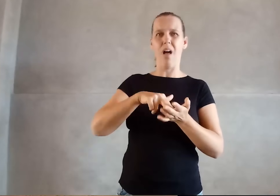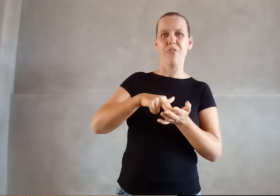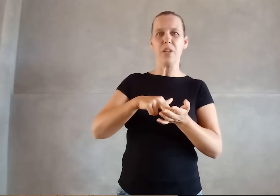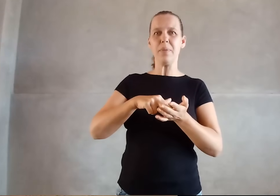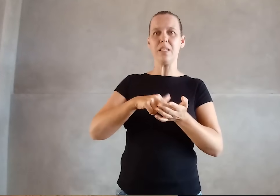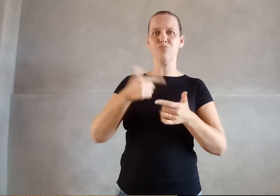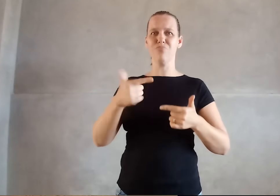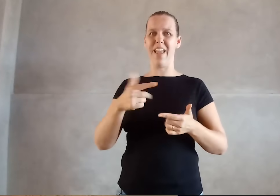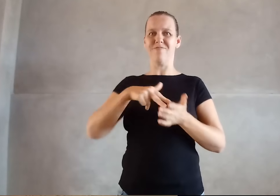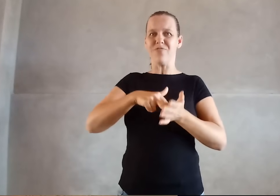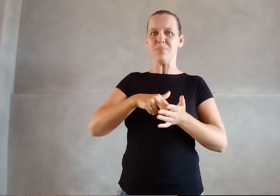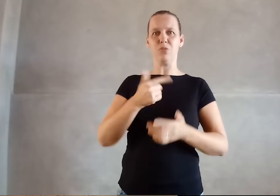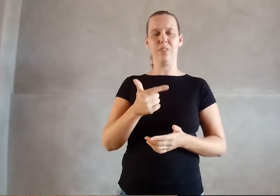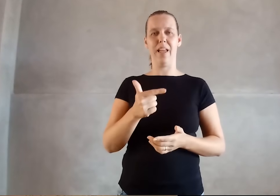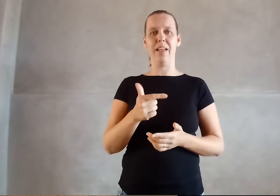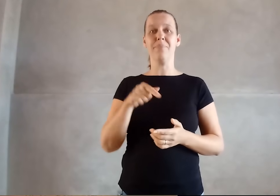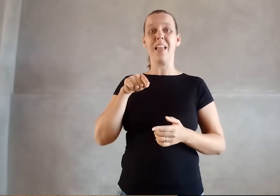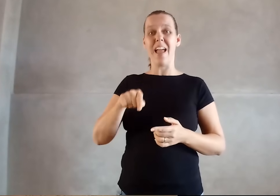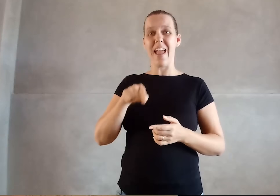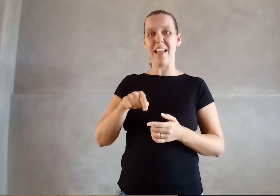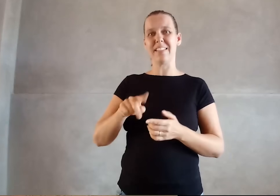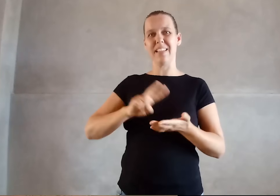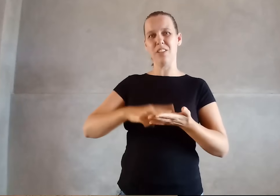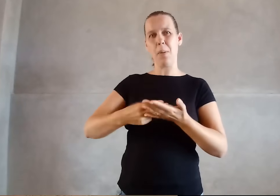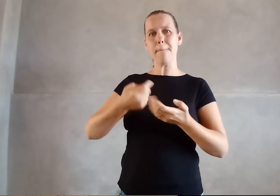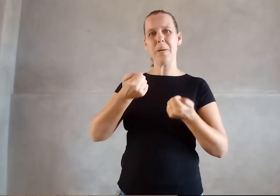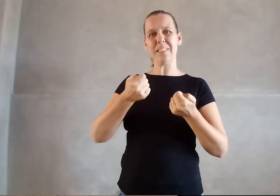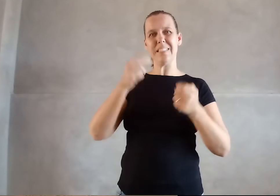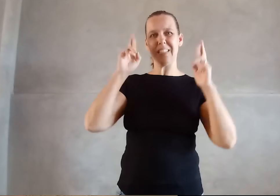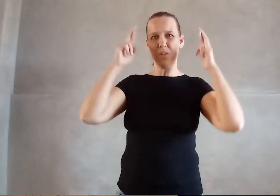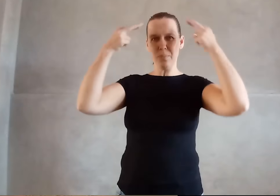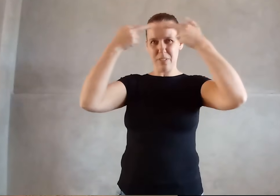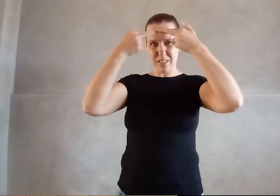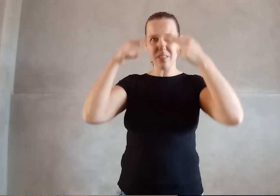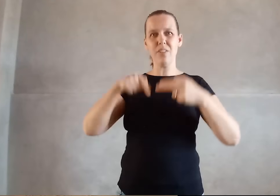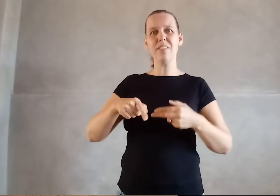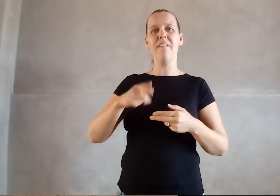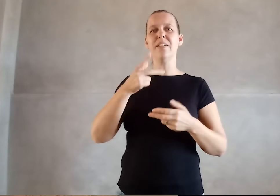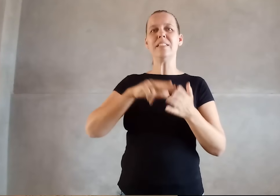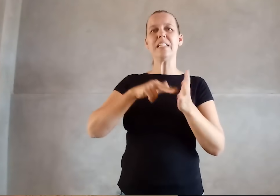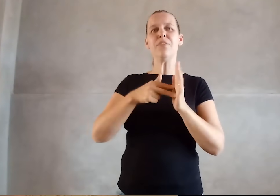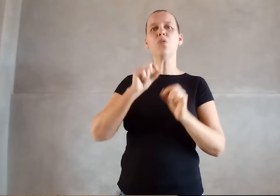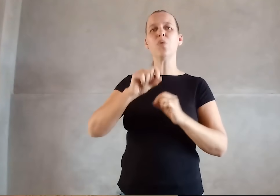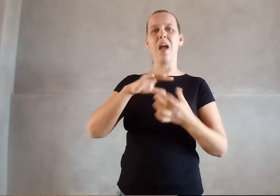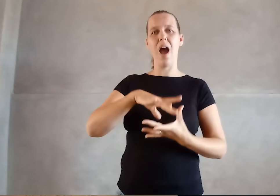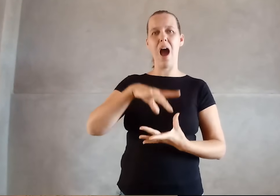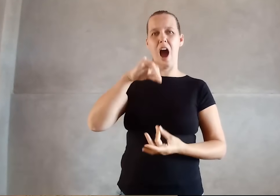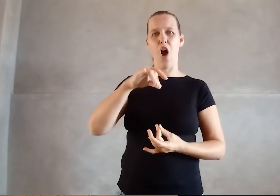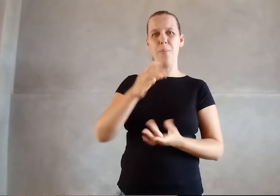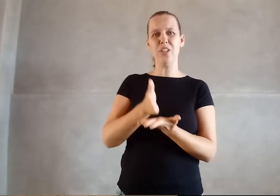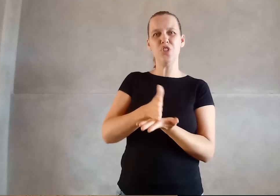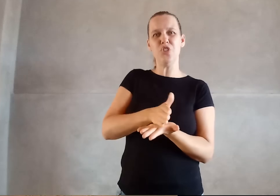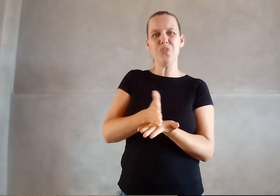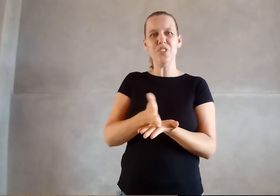grego, dipsikoi, ela quer dizer alma dividida. Na verdade, o que ele está dizendo é assim, não pense tal pessoa